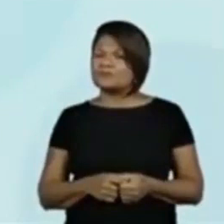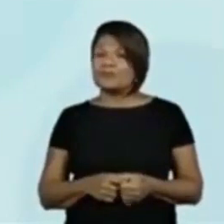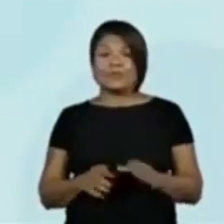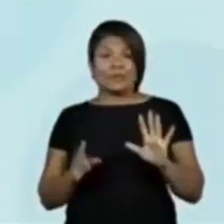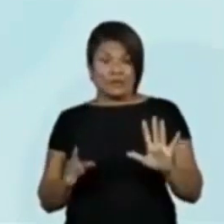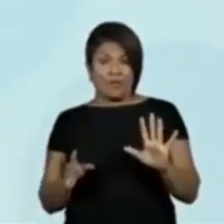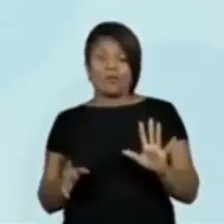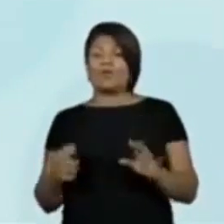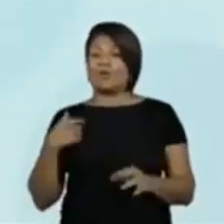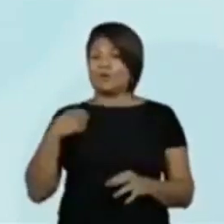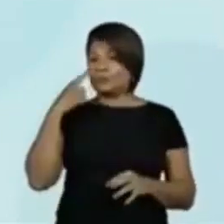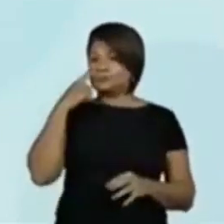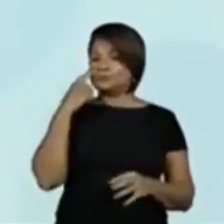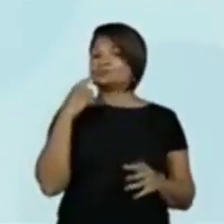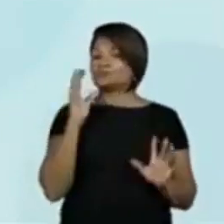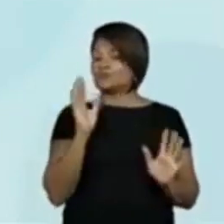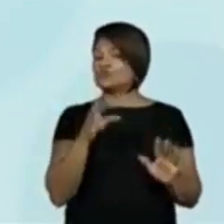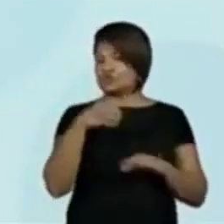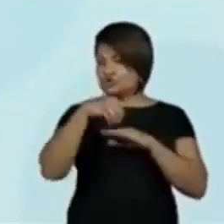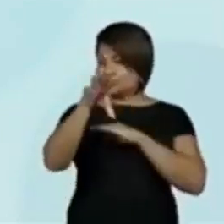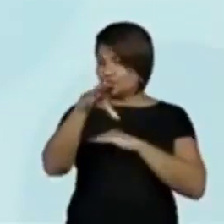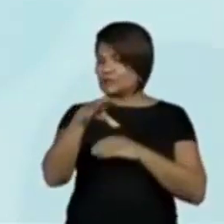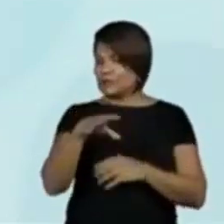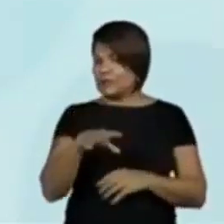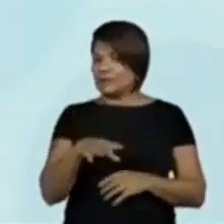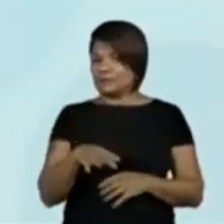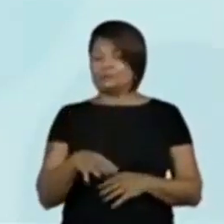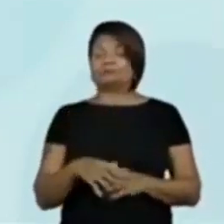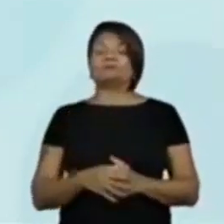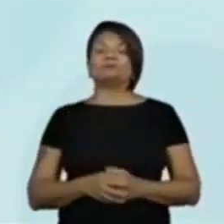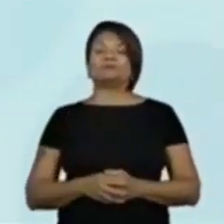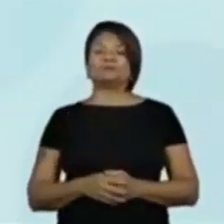Enquanto isso, olha, eu já vou dar aqui uma dica, hein?